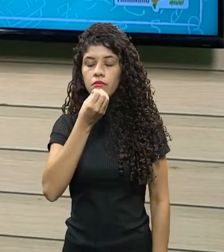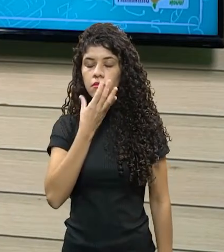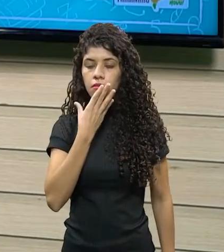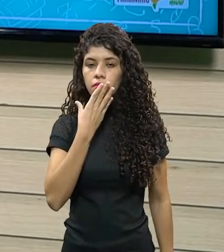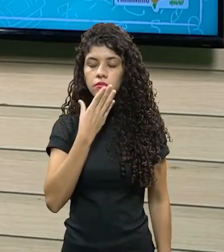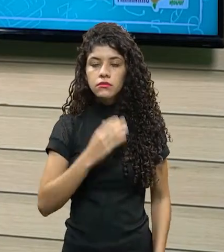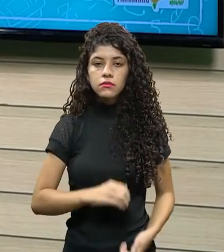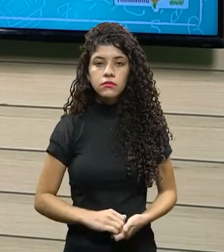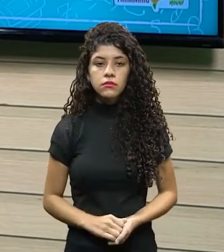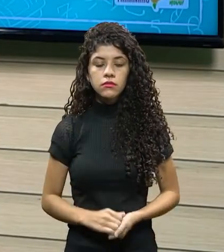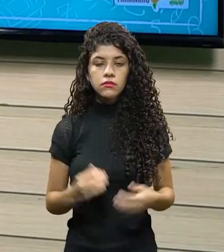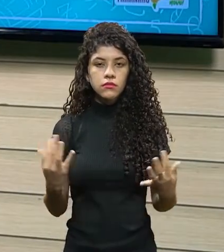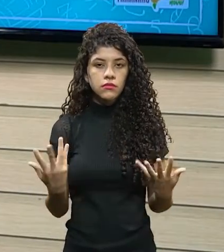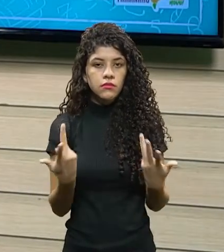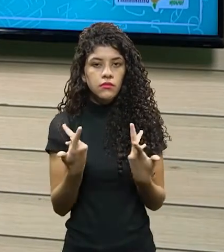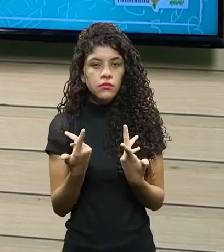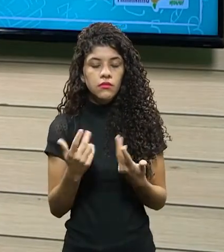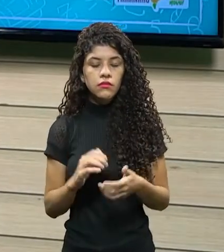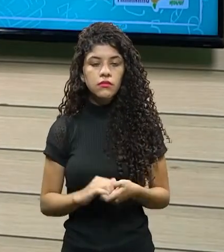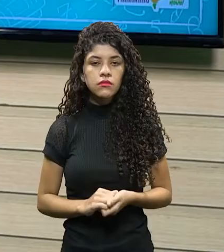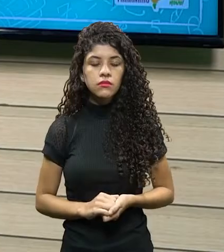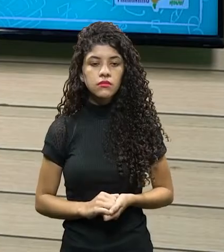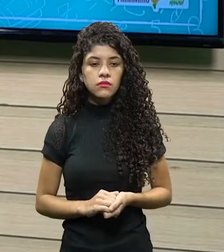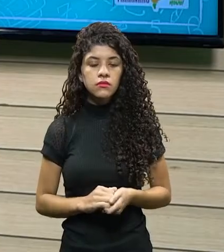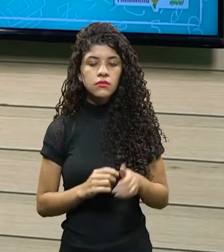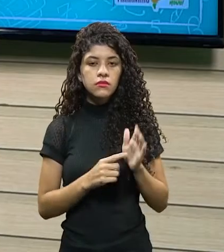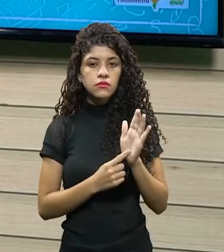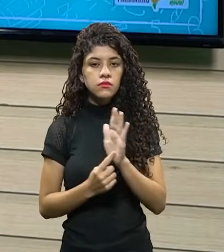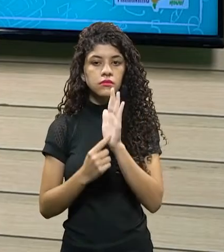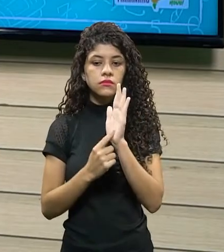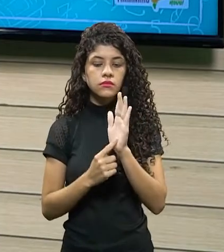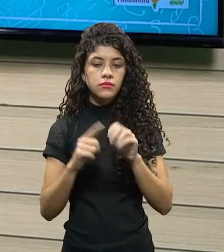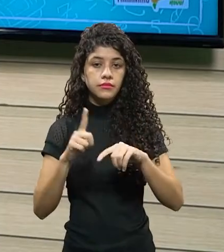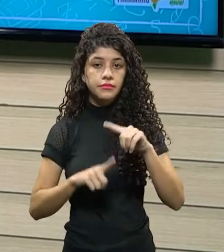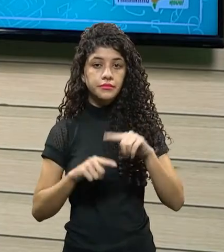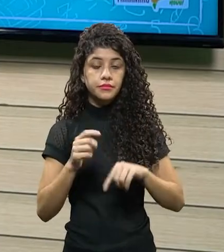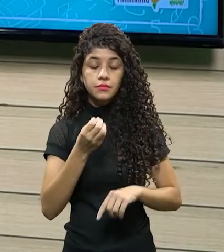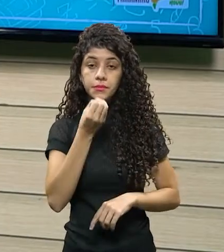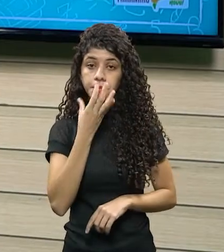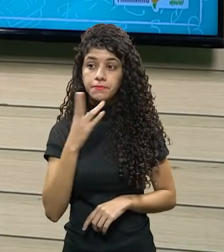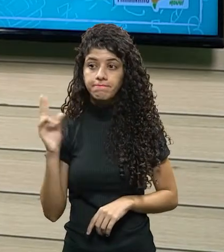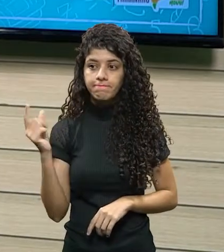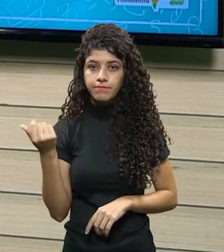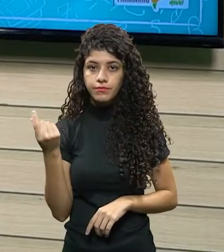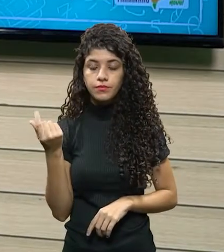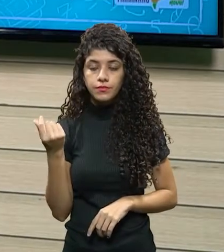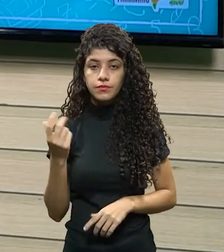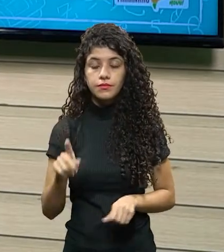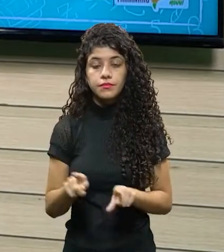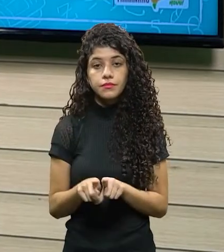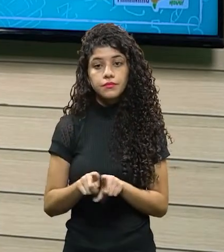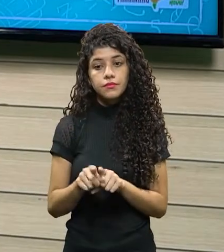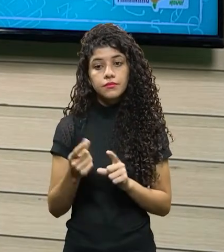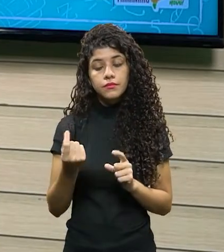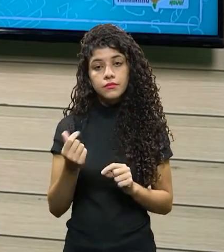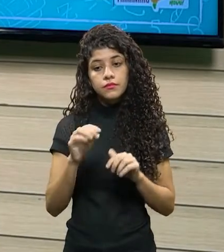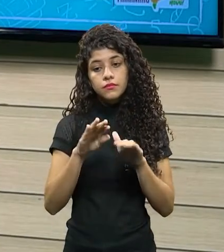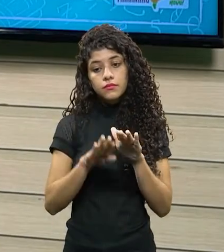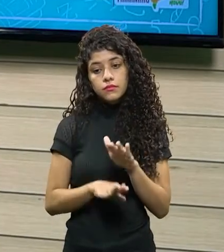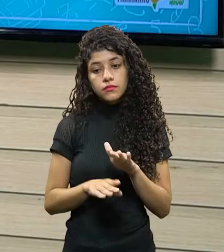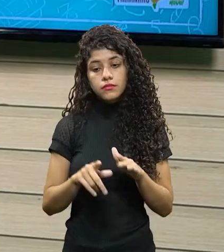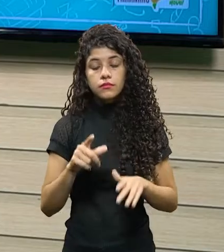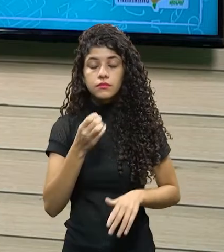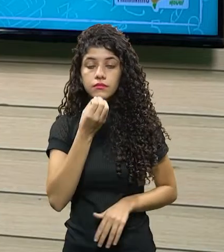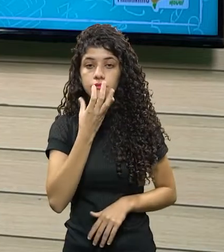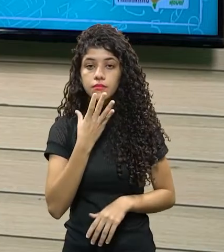e assim conquistar o mercado. Sempre o quê? Ofertando o produto a um preço bom e assim reduzindo seus custos, tendo sempre